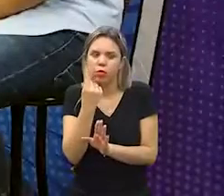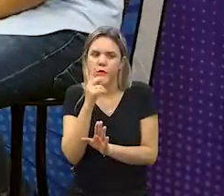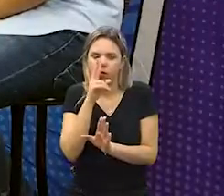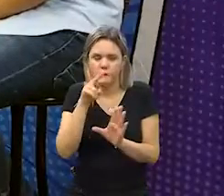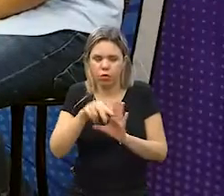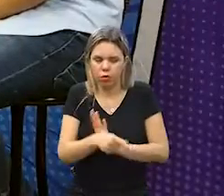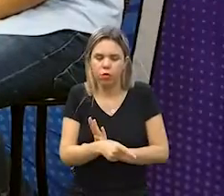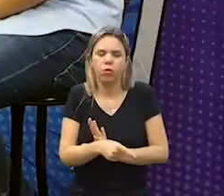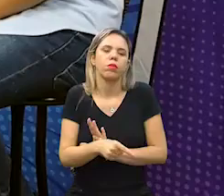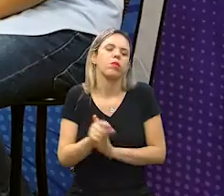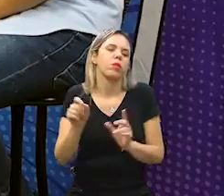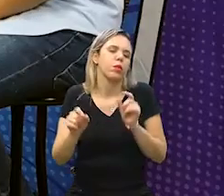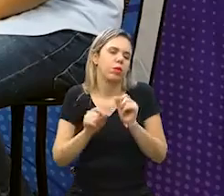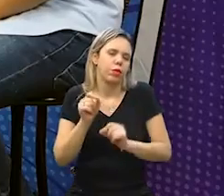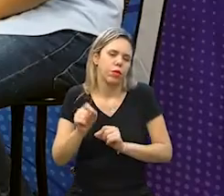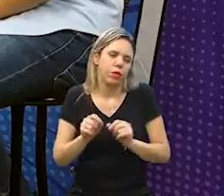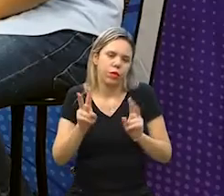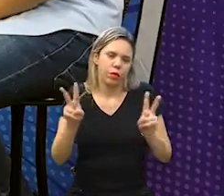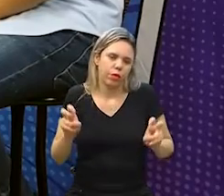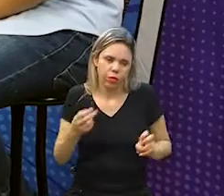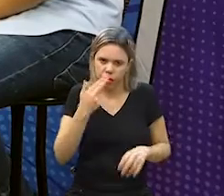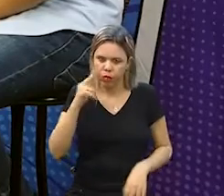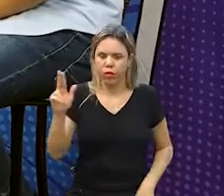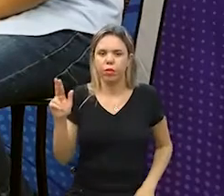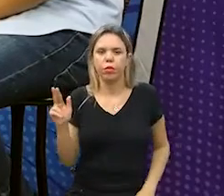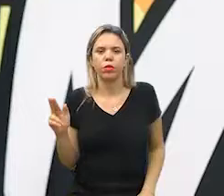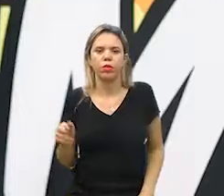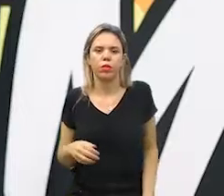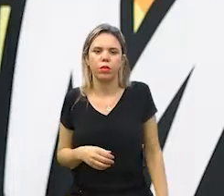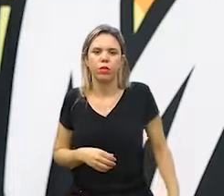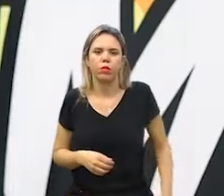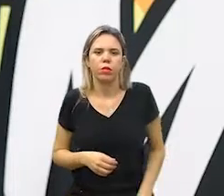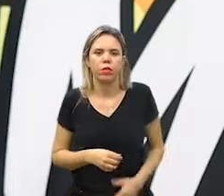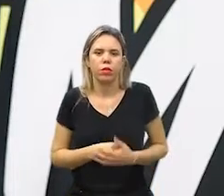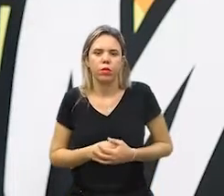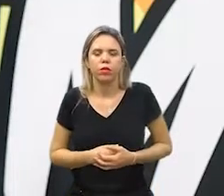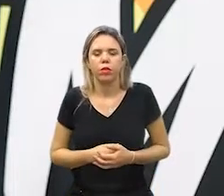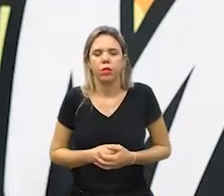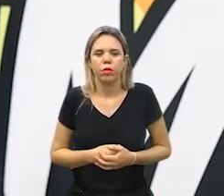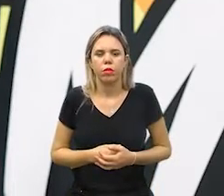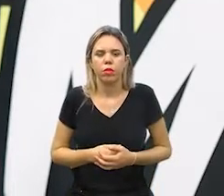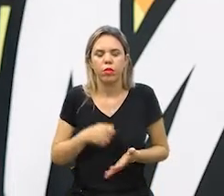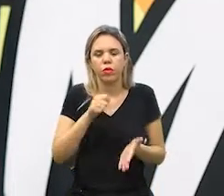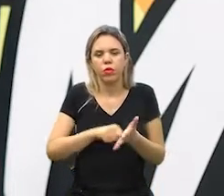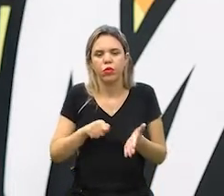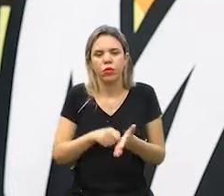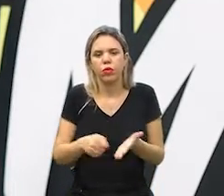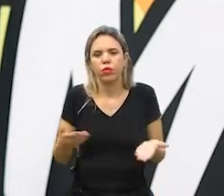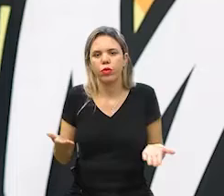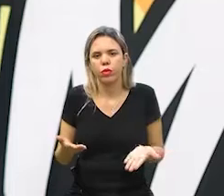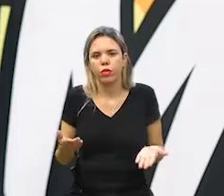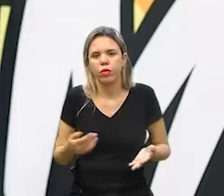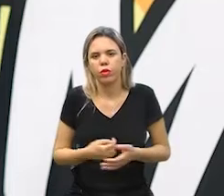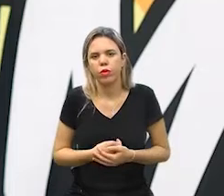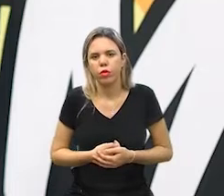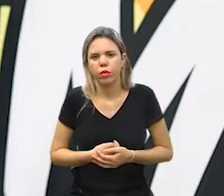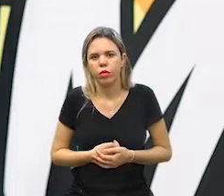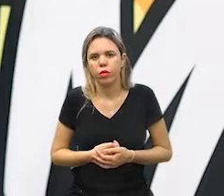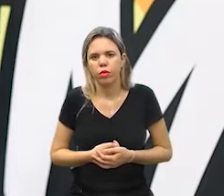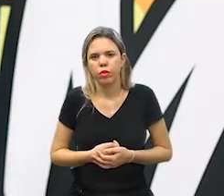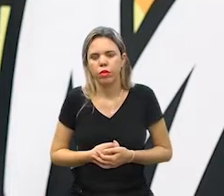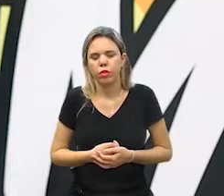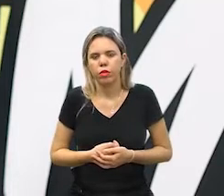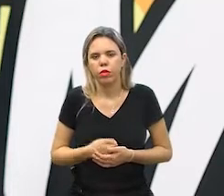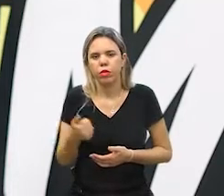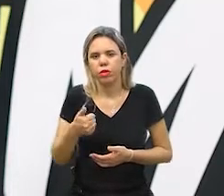densa, do que a questão nazista em si. Paulo, e a escrita hoje, ela